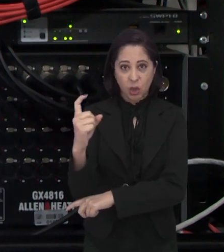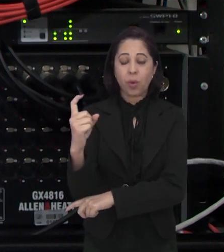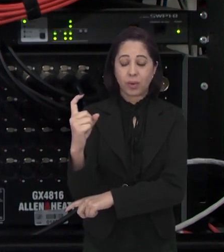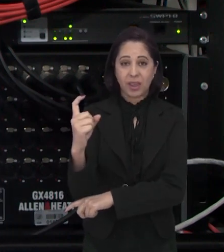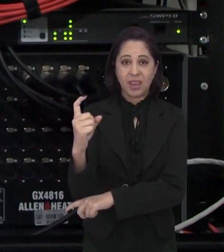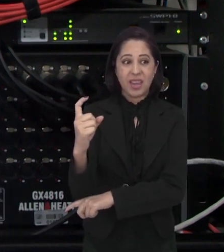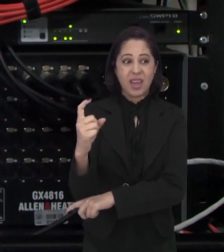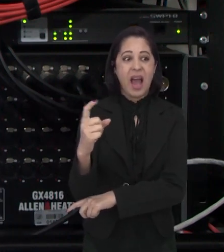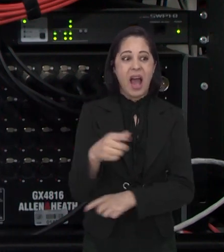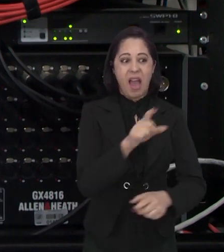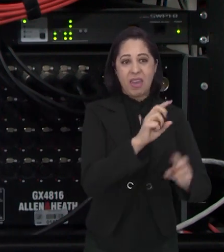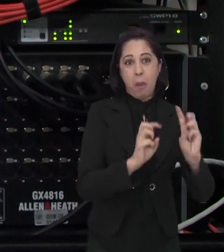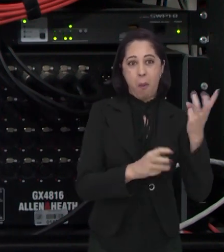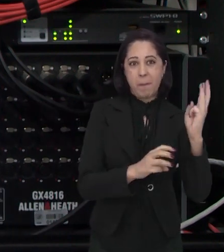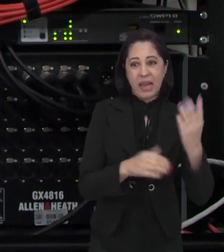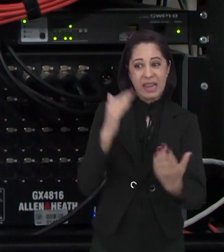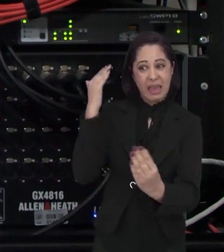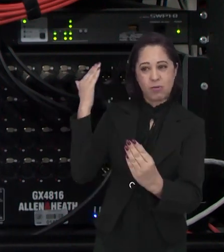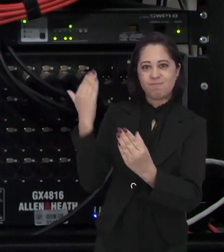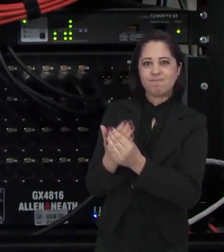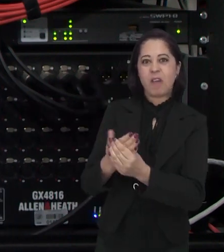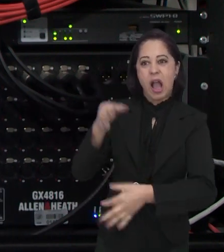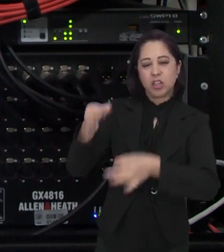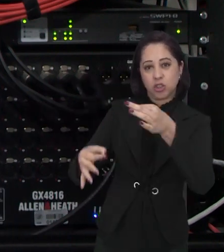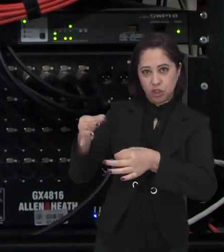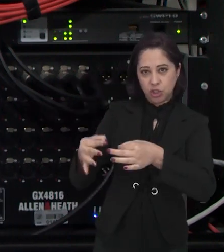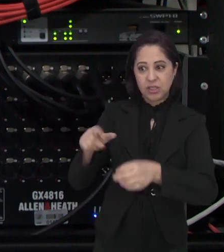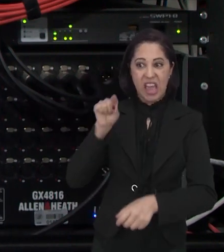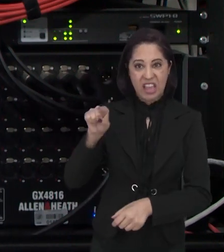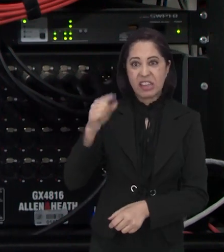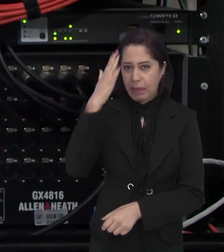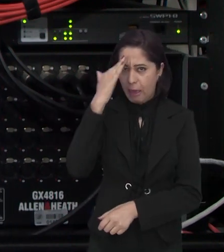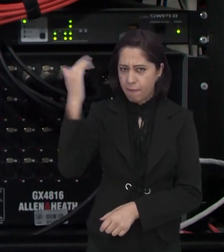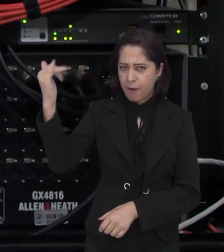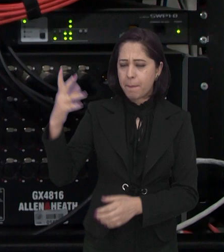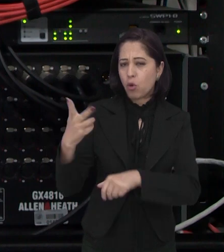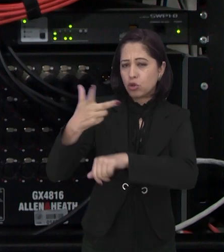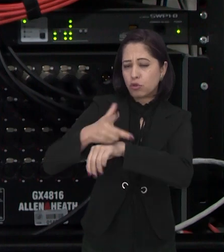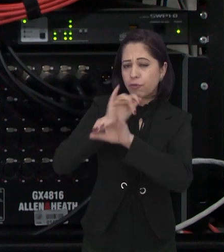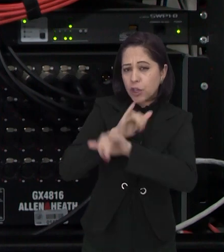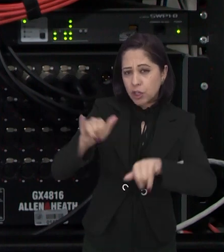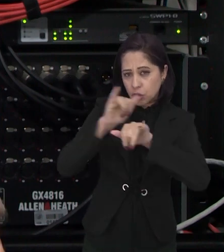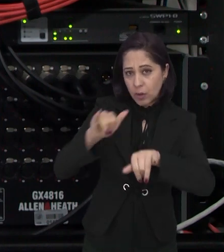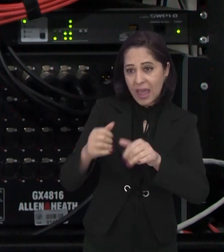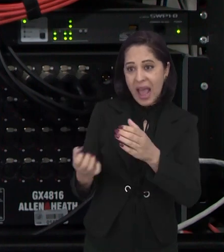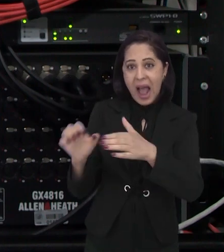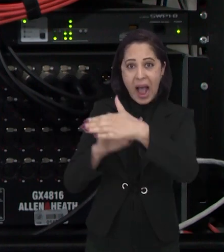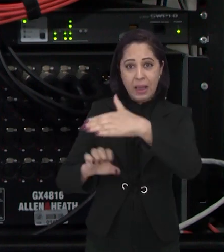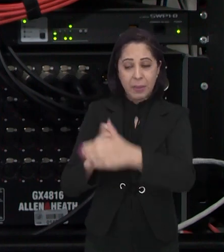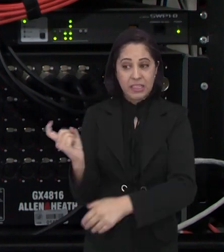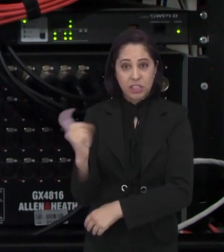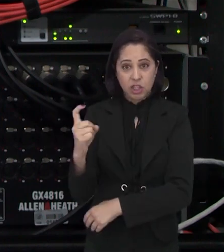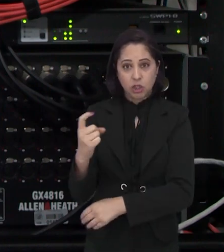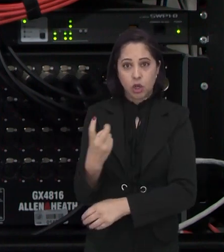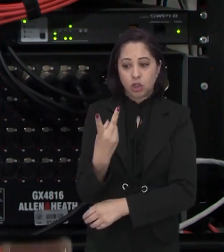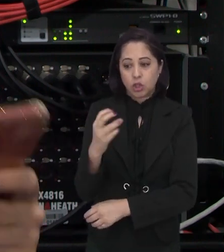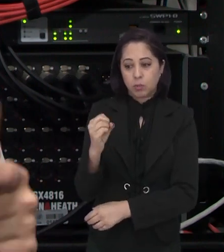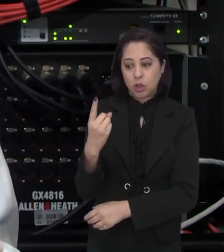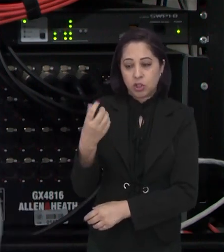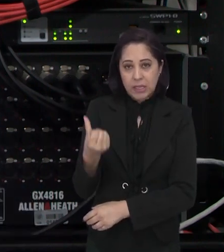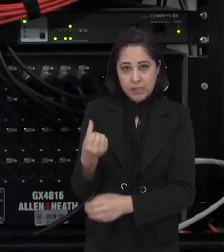popular, né, de entretenimento, de compartilhamento de vídeos. A empresa, então, que surgiu no ano de 2016, no ano